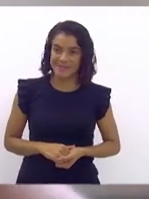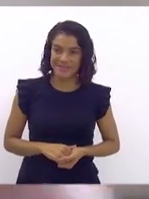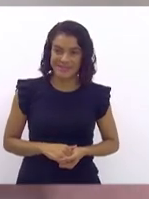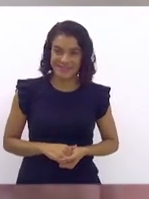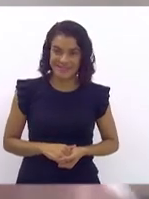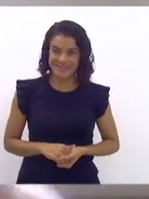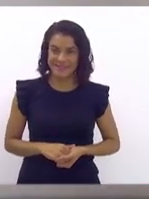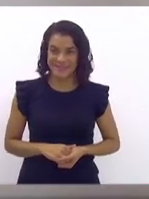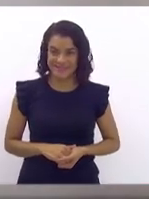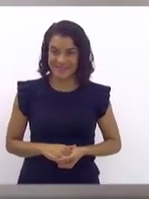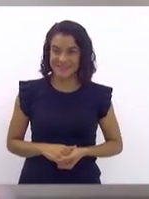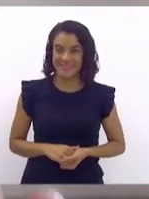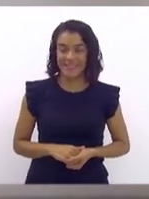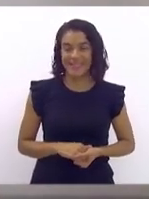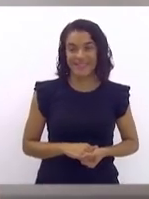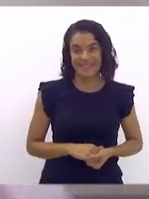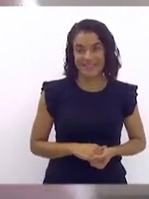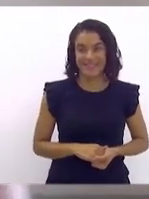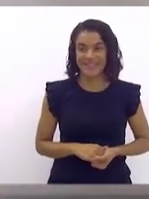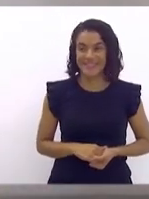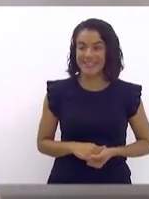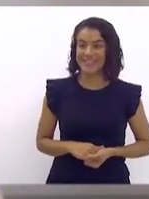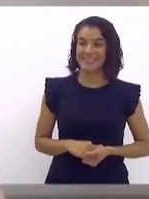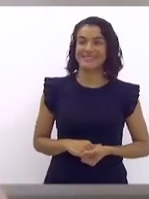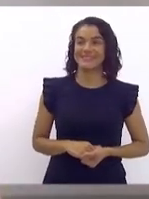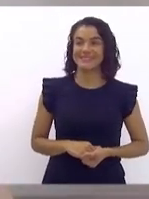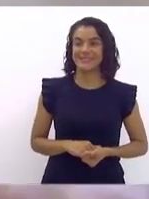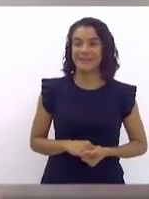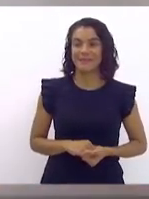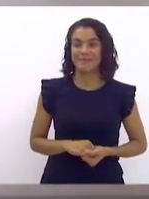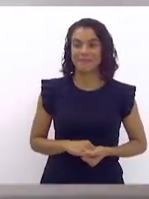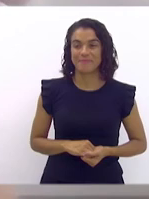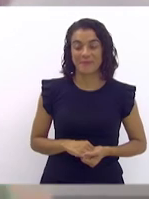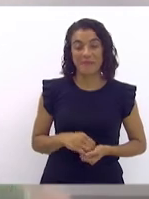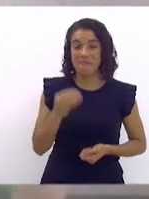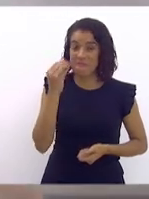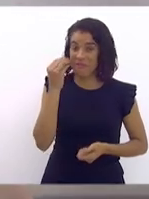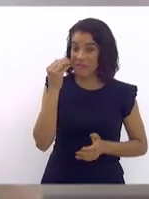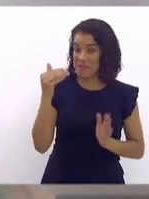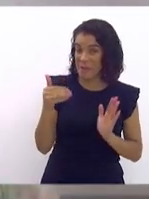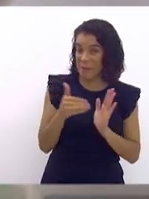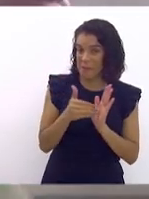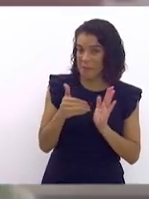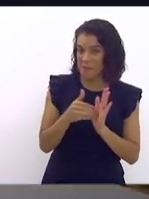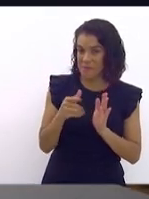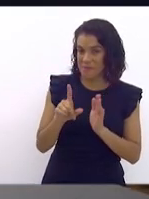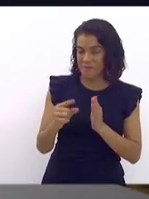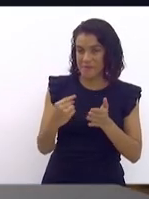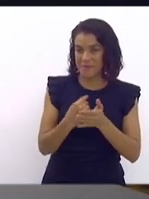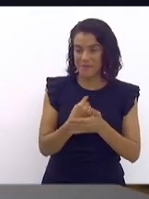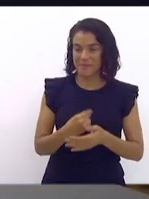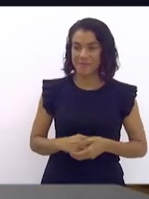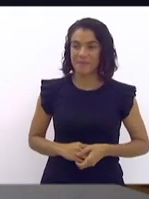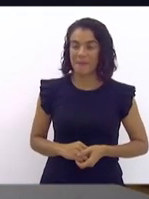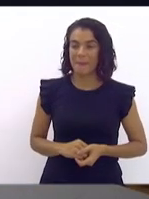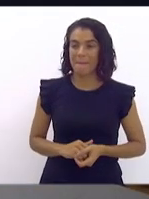Essa última foi desafiadora. Eu vou tentar deixar ela por último. Deixa eu desligar aqui o ventilador,